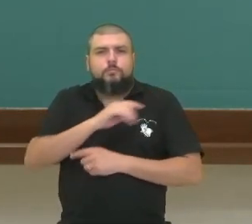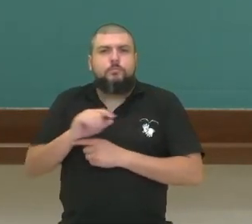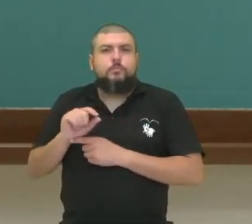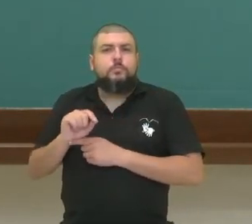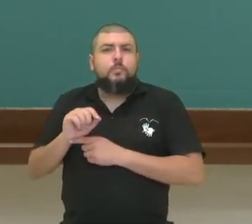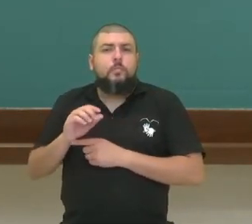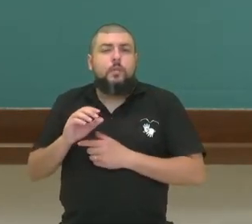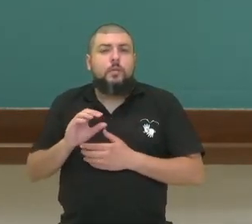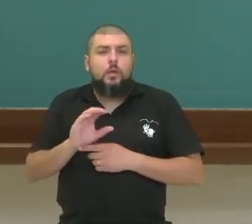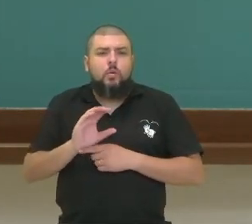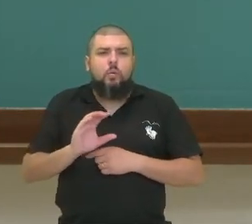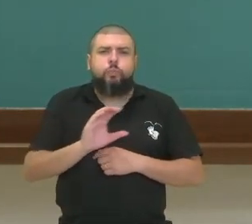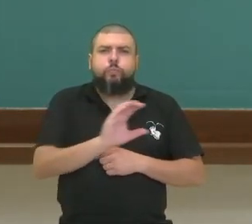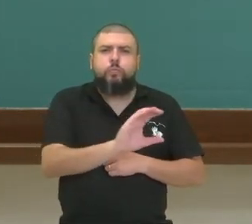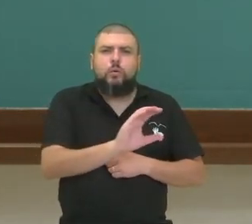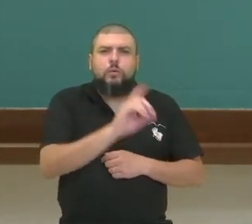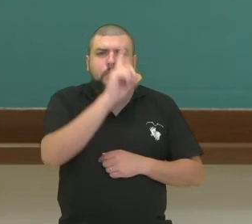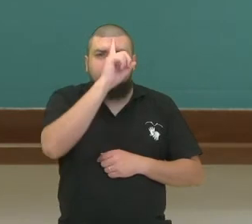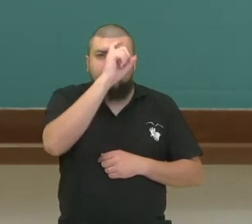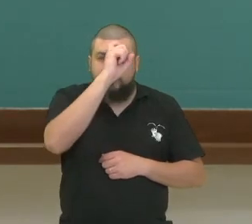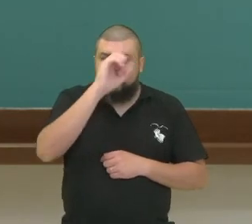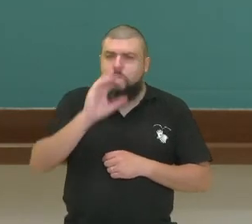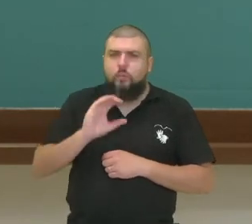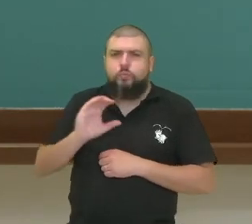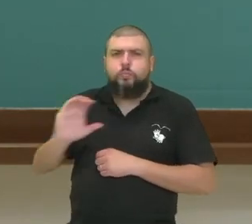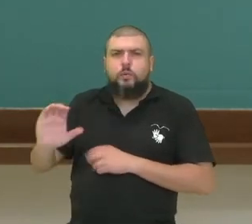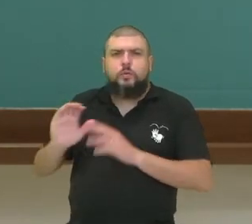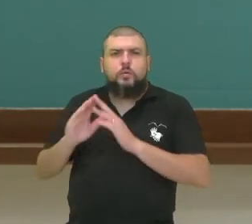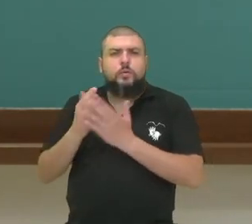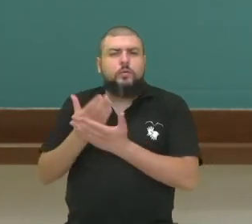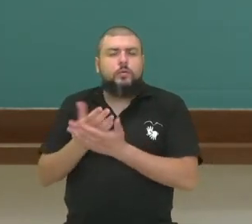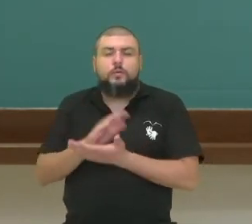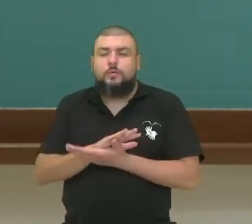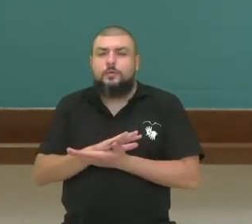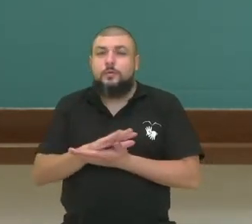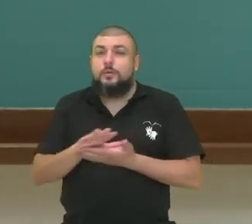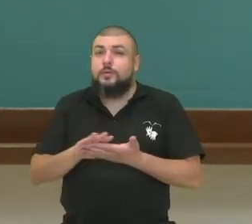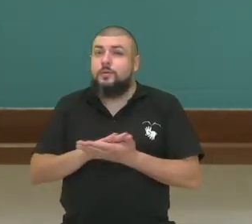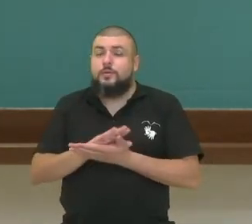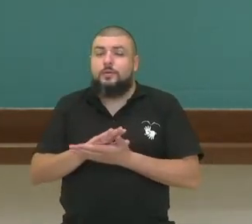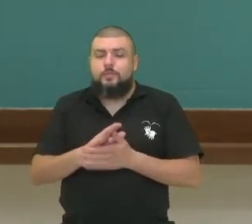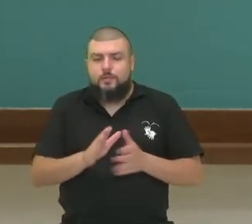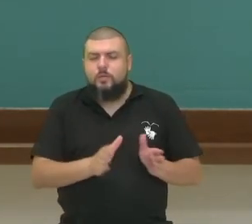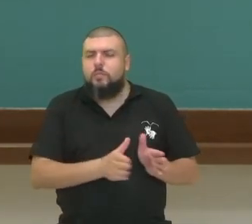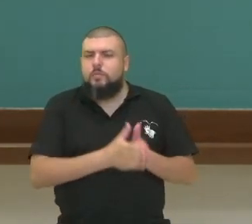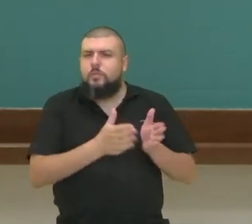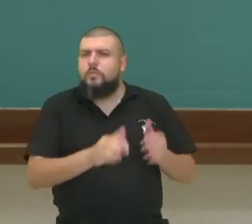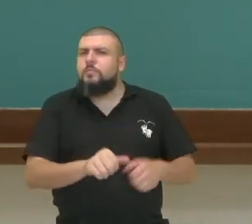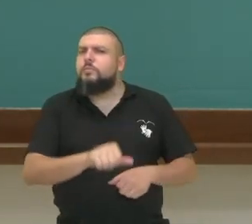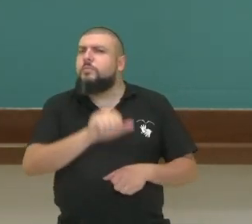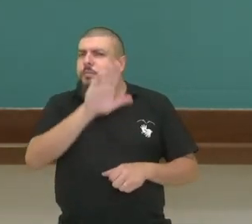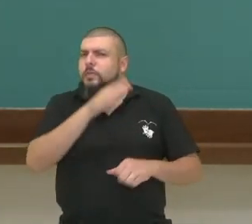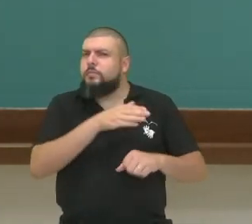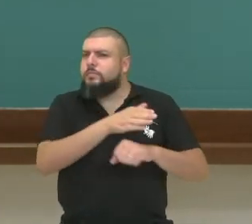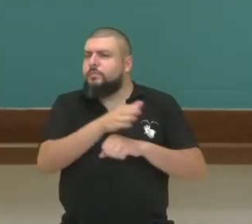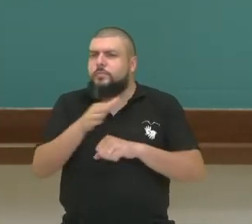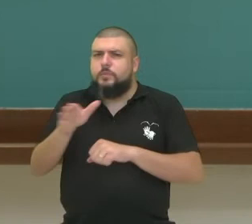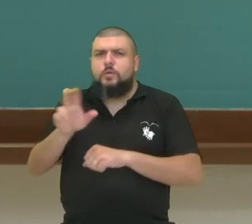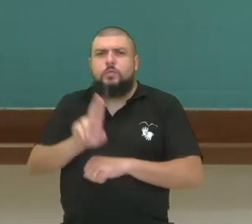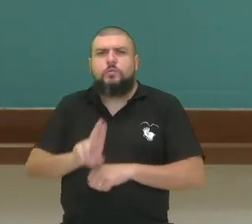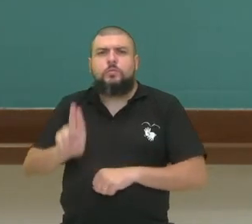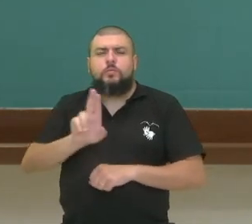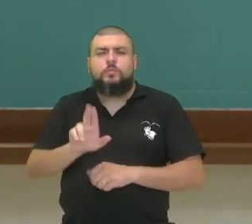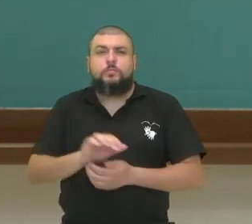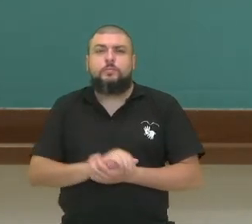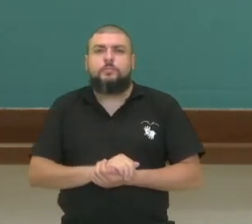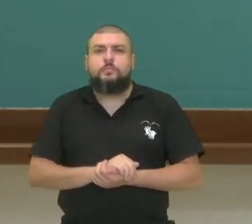saúde e na educação, que é muito usada principalmente pelas classes mais pobres. Certo? E aí nós vamos ter